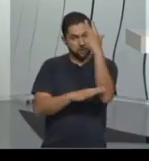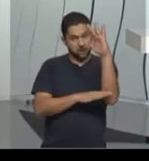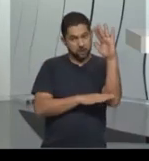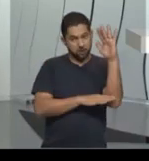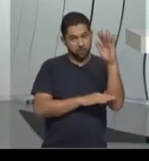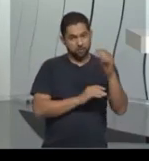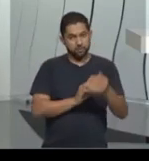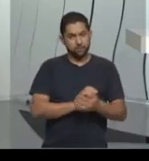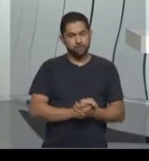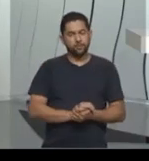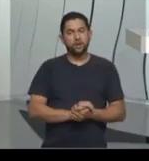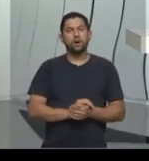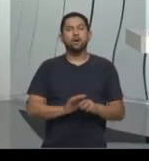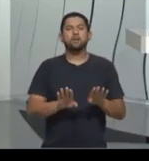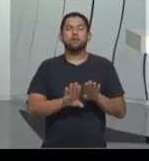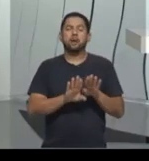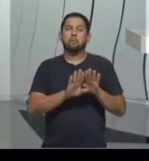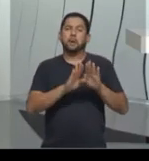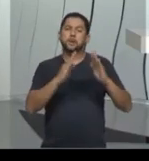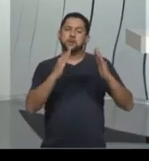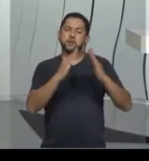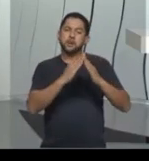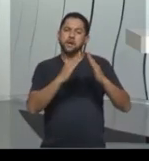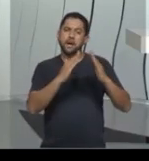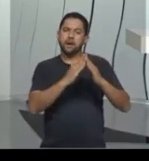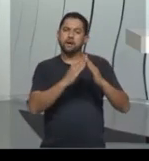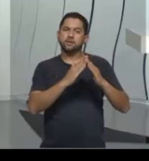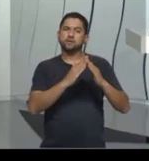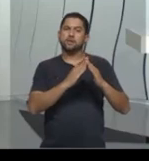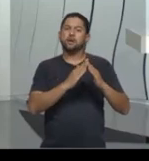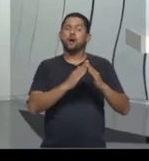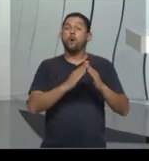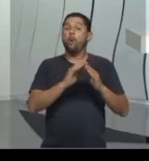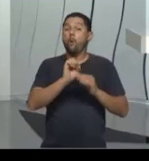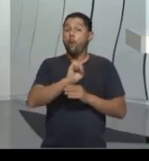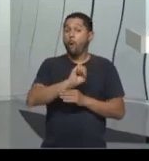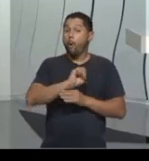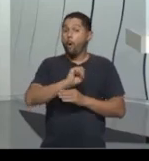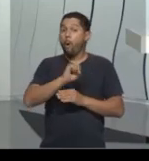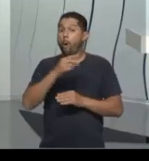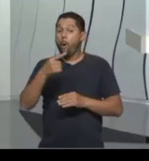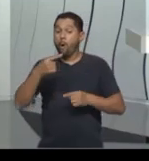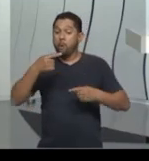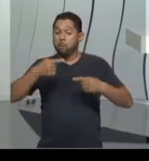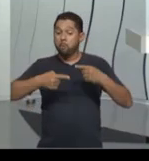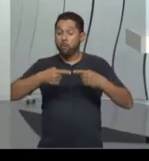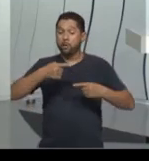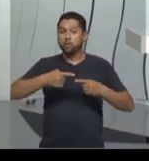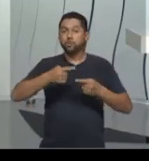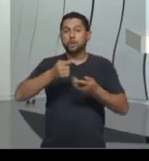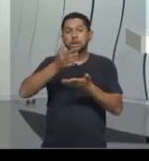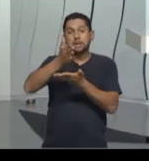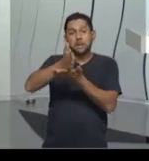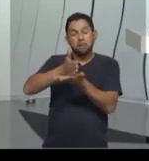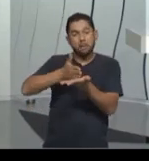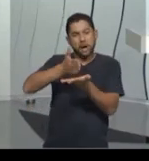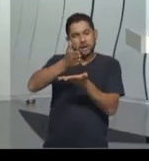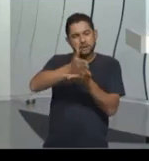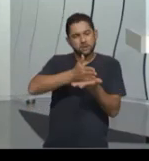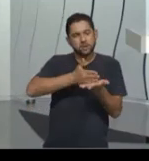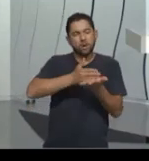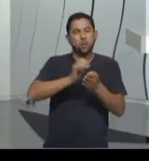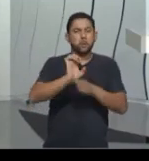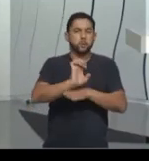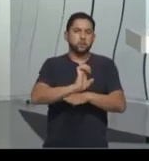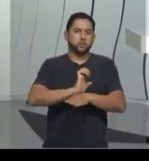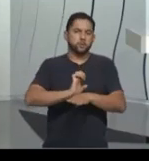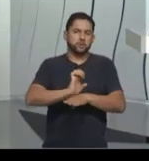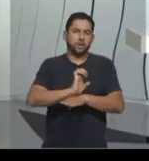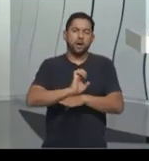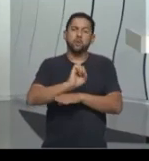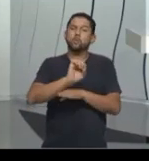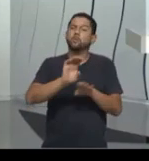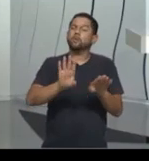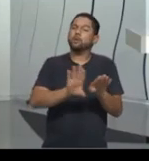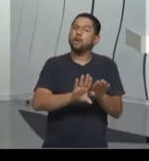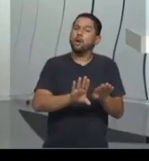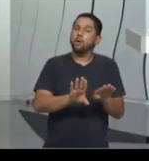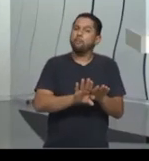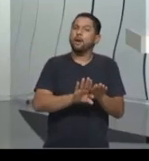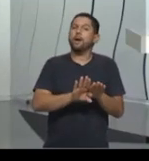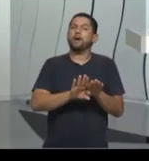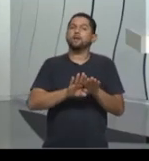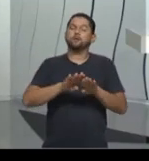de urbanização, seja ela política, né, de divisão dos estados, divisão de municípios, divisão